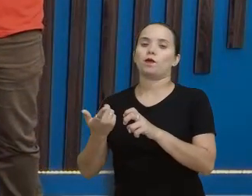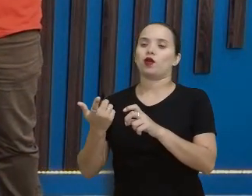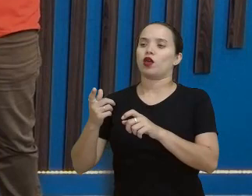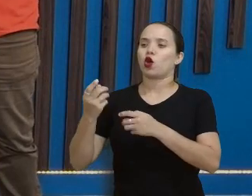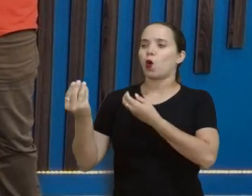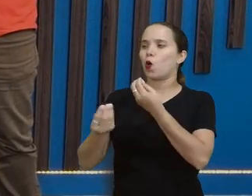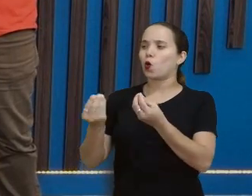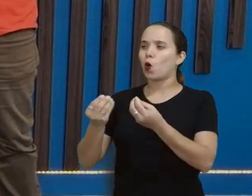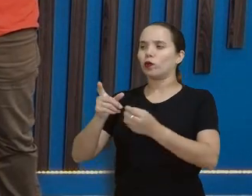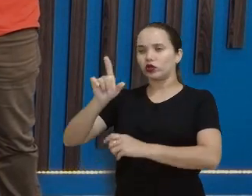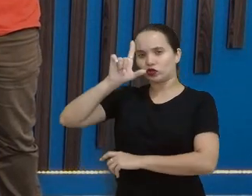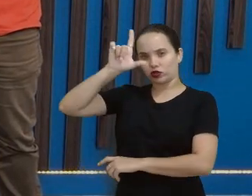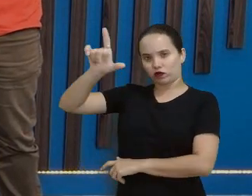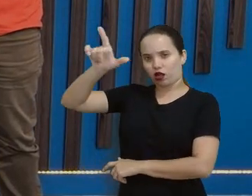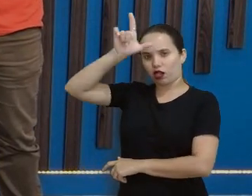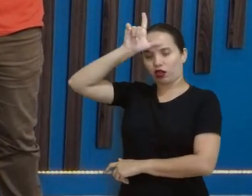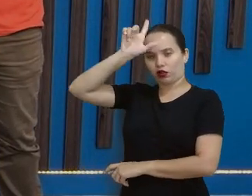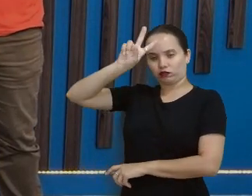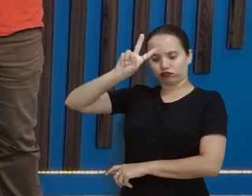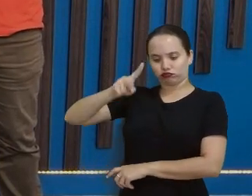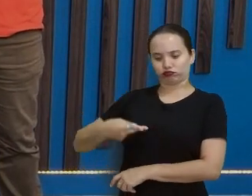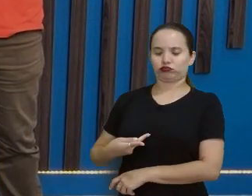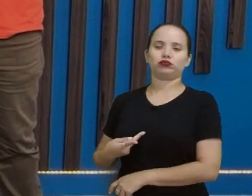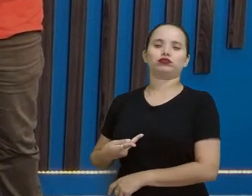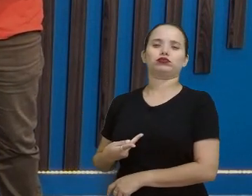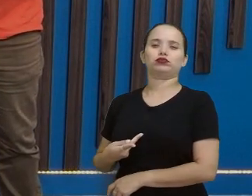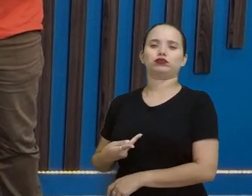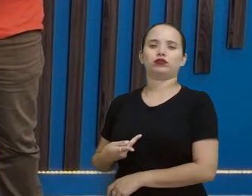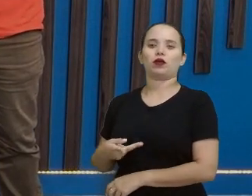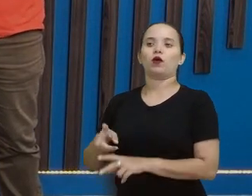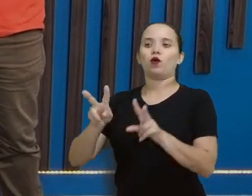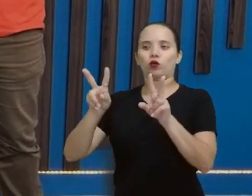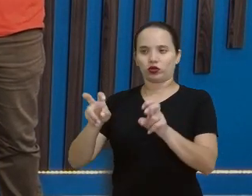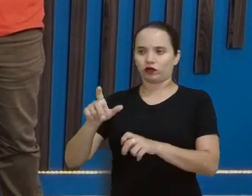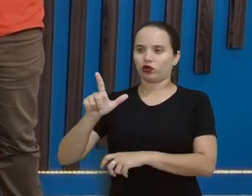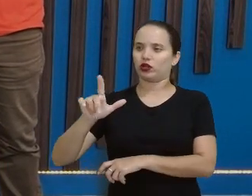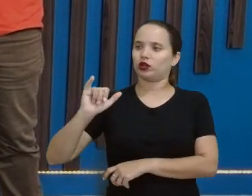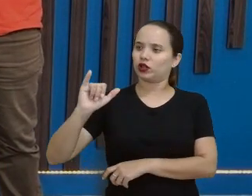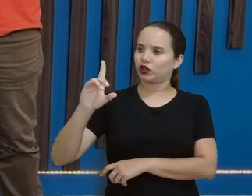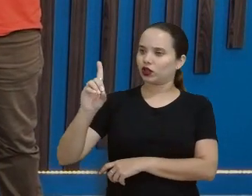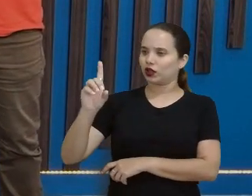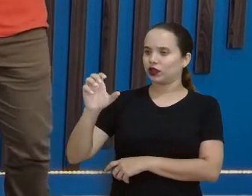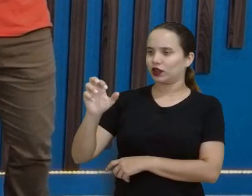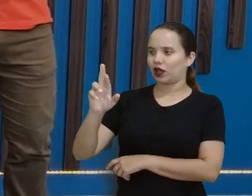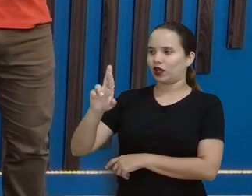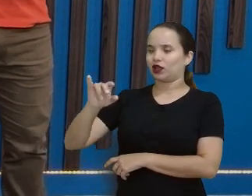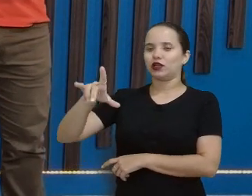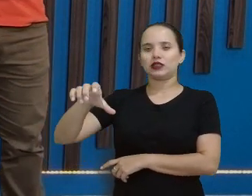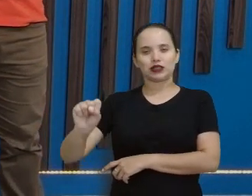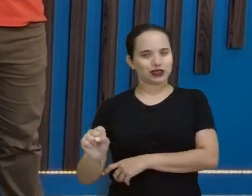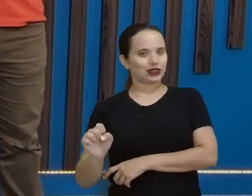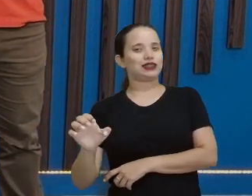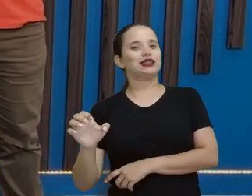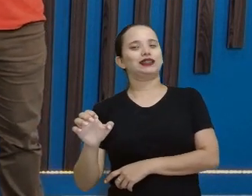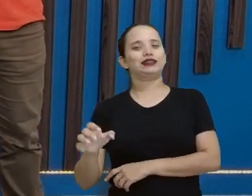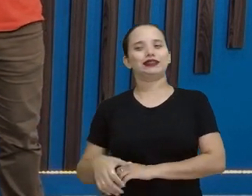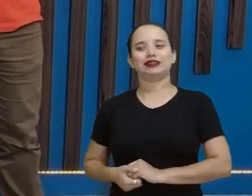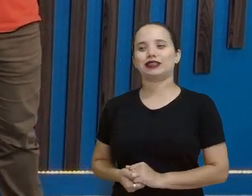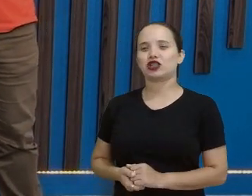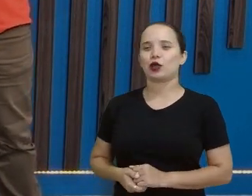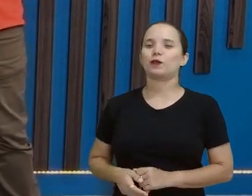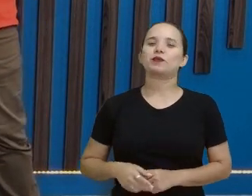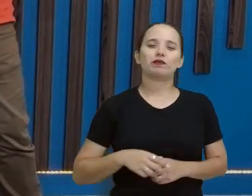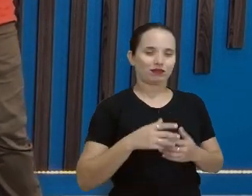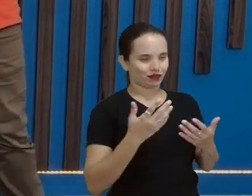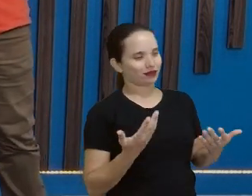se liderar, né? O tema da aula foi lidere-se. Não, você fala melhor, vá lá, vá lá. Lidere-se. Tá vendo? Última